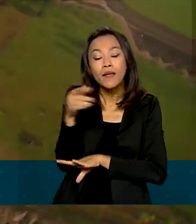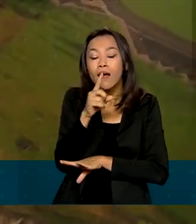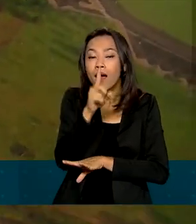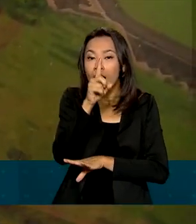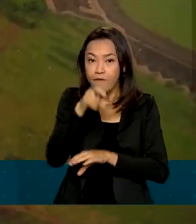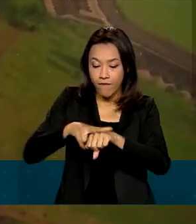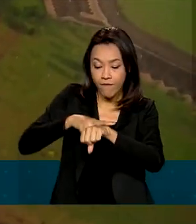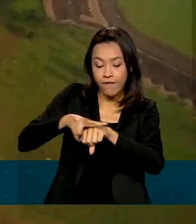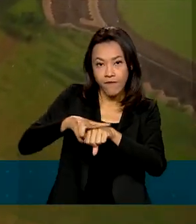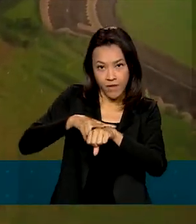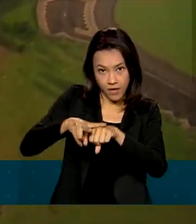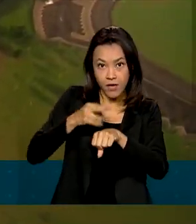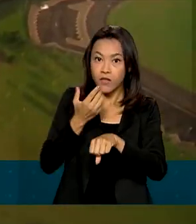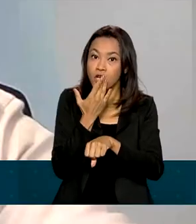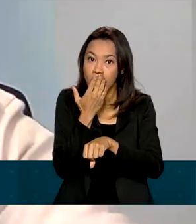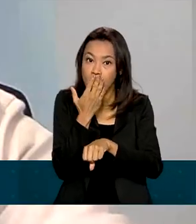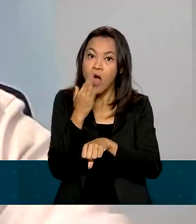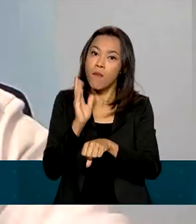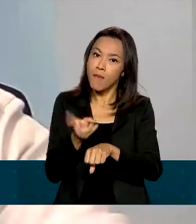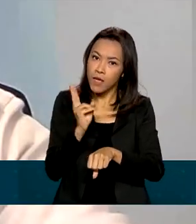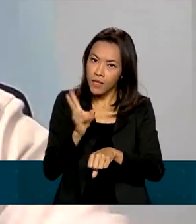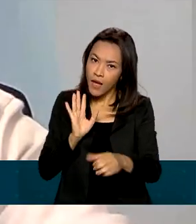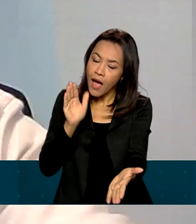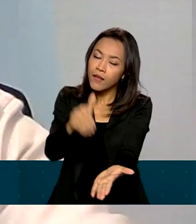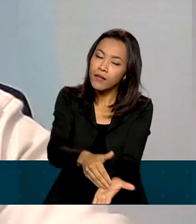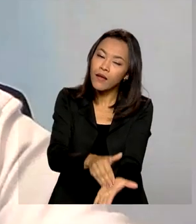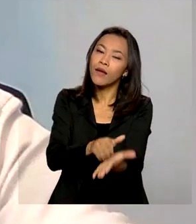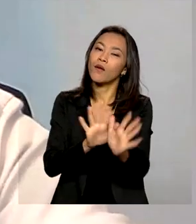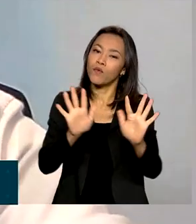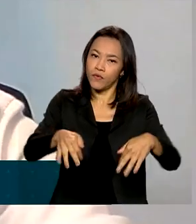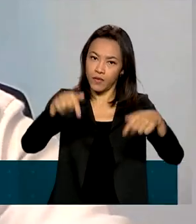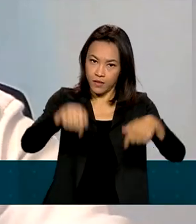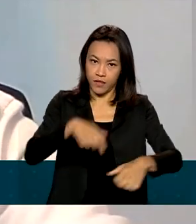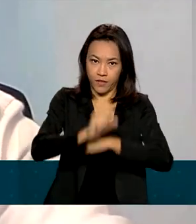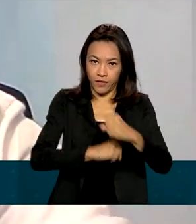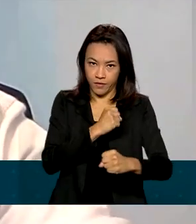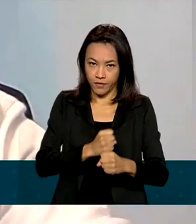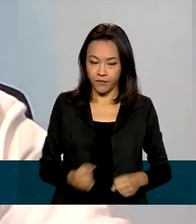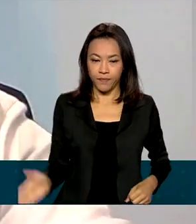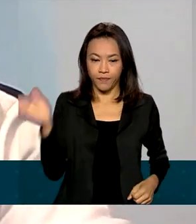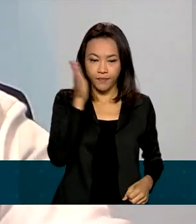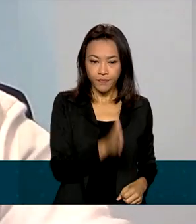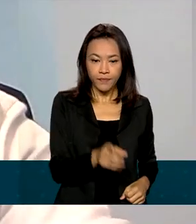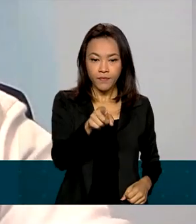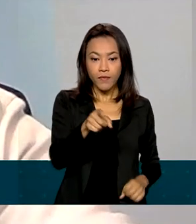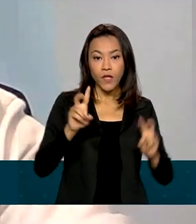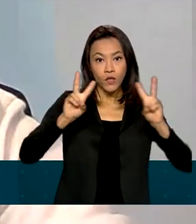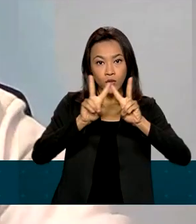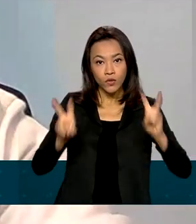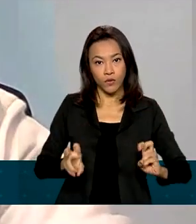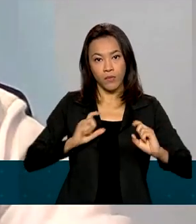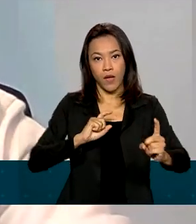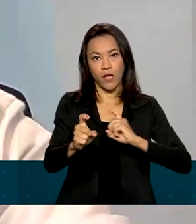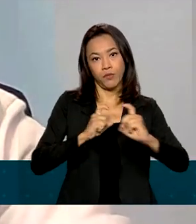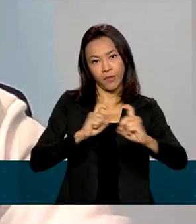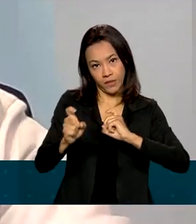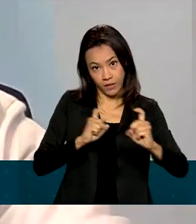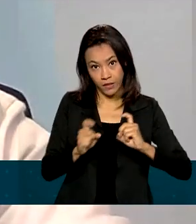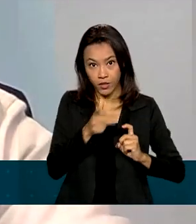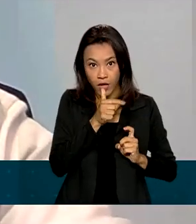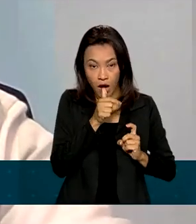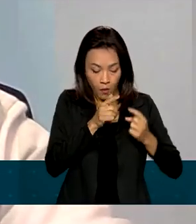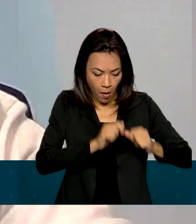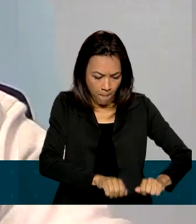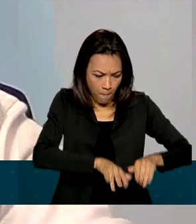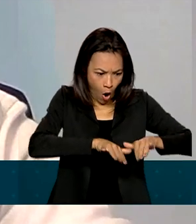até o fim de 2022 do ponto de vista de gestão hídrica na gestão hídrica da tivemos